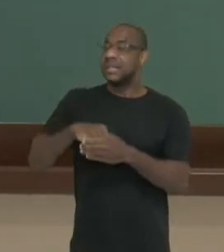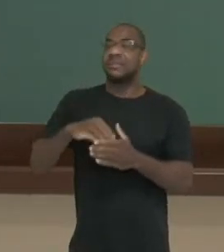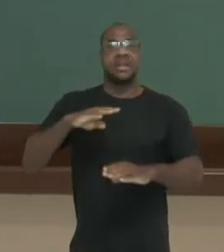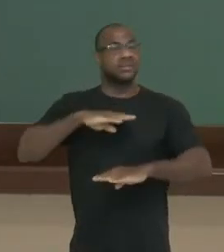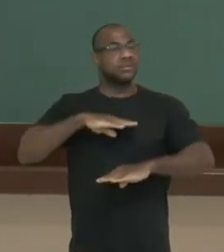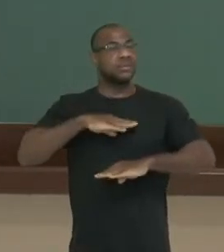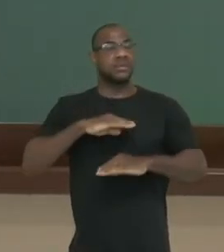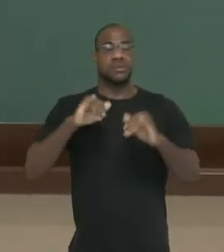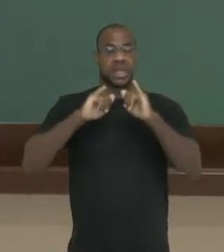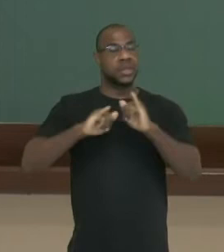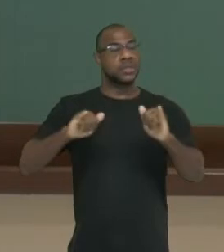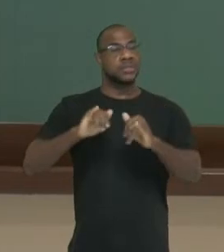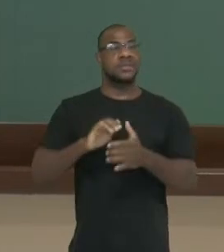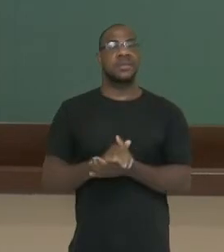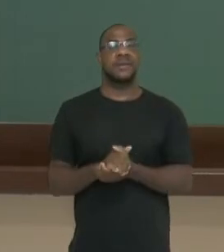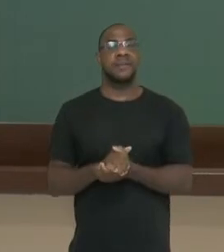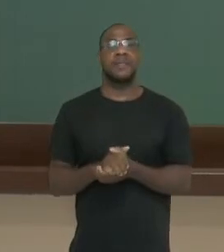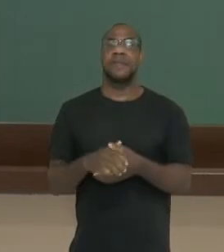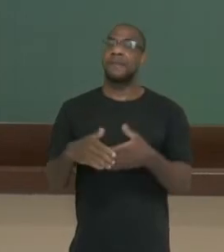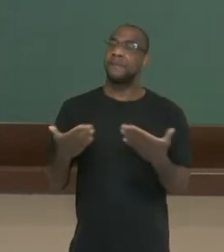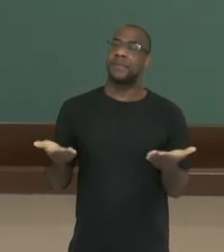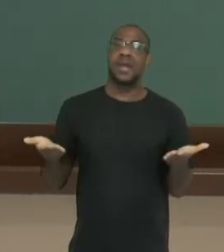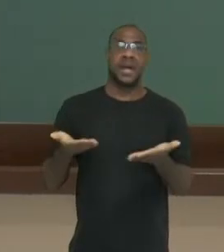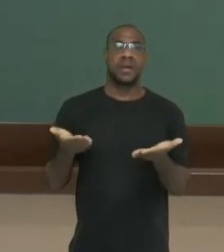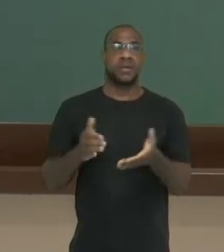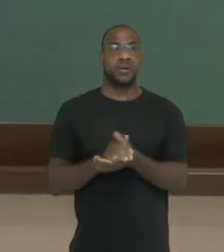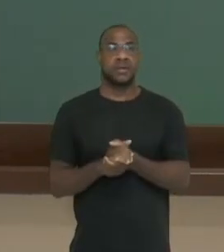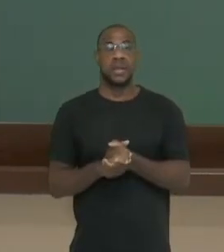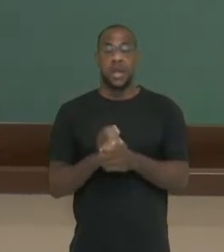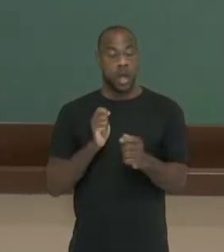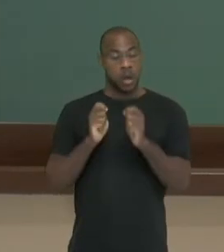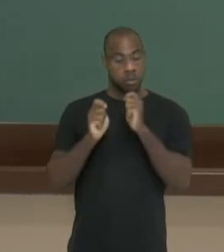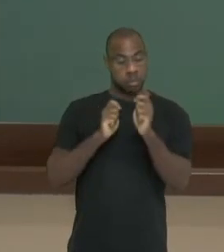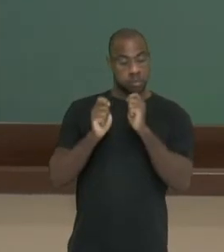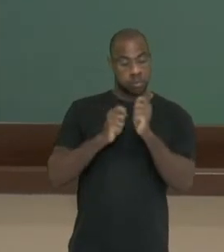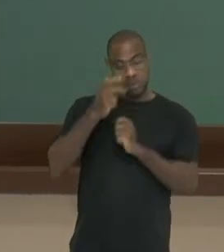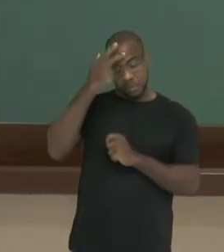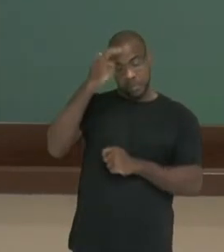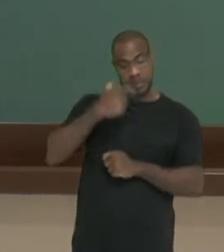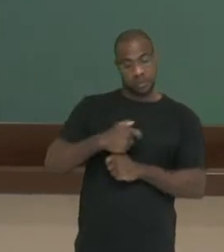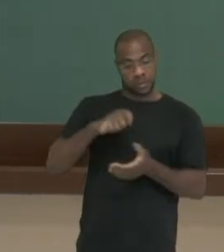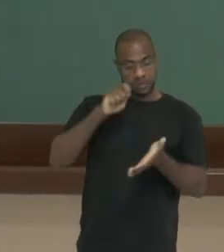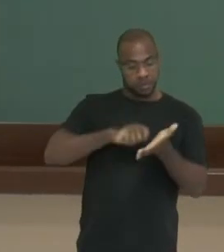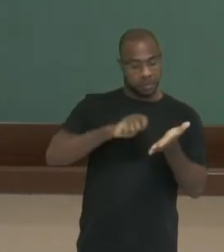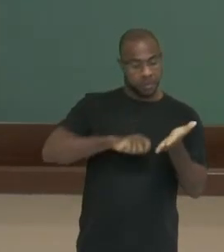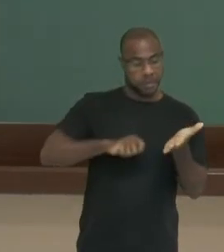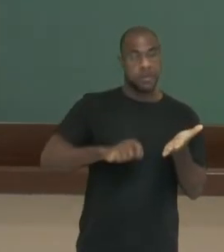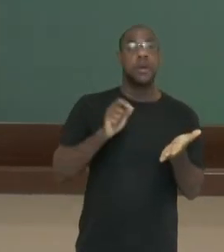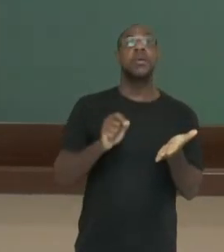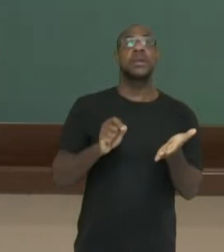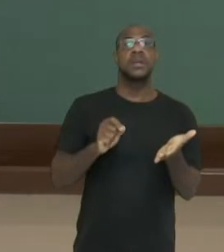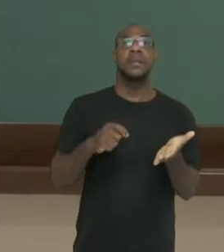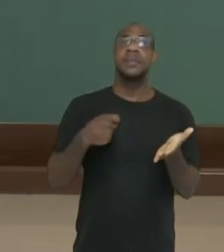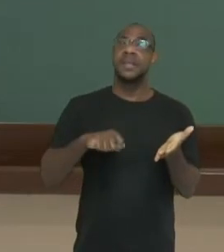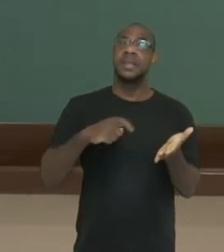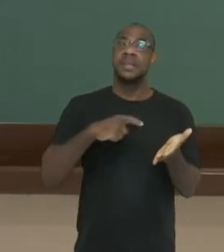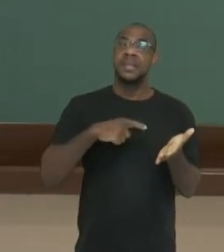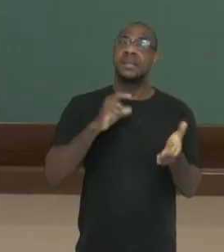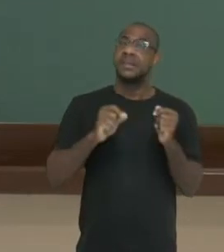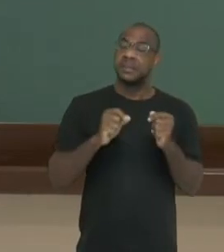situação noticiada, certo? Agora, a linguagem do jornalista, da pessoa que elabora a notícia, no geral, tem que ter